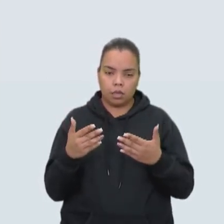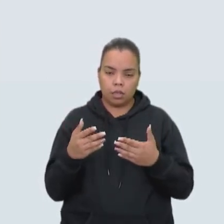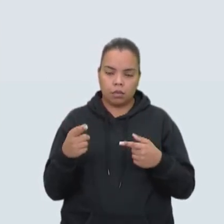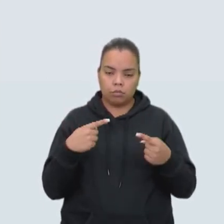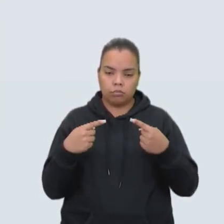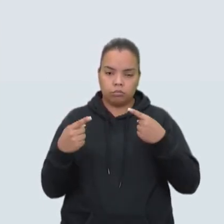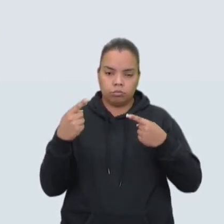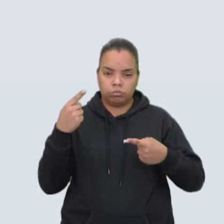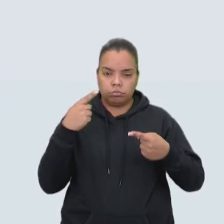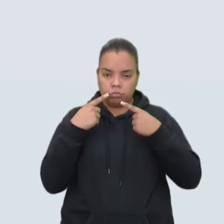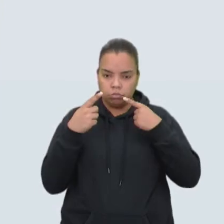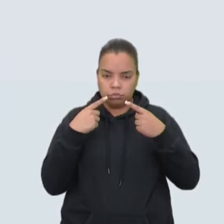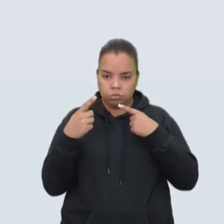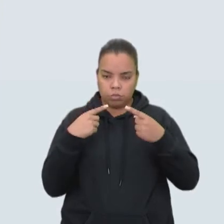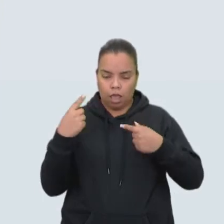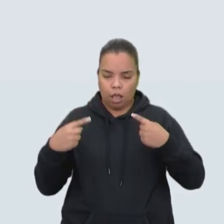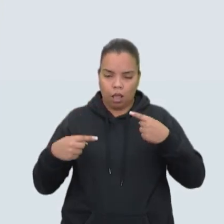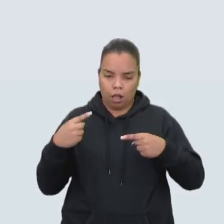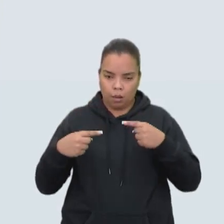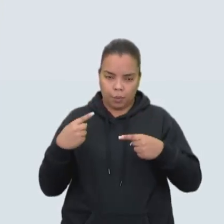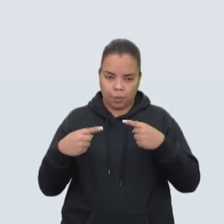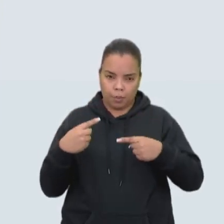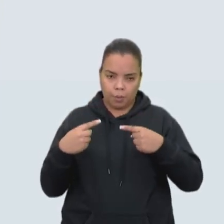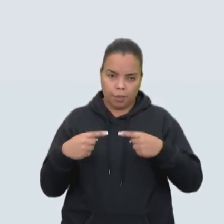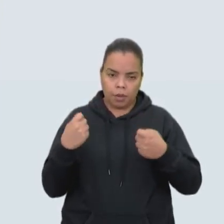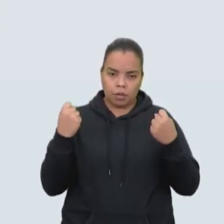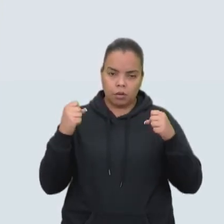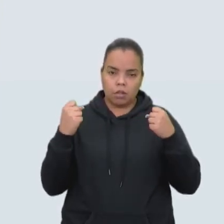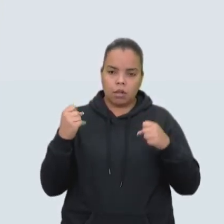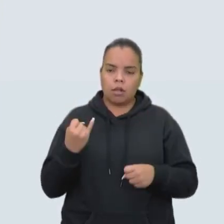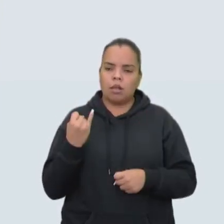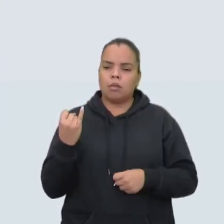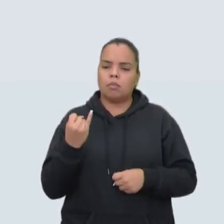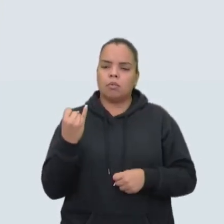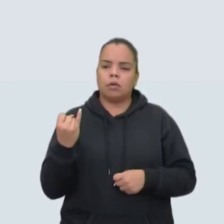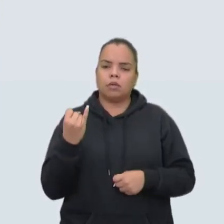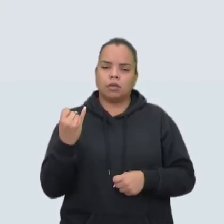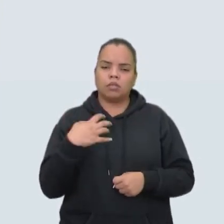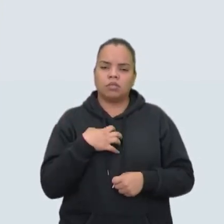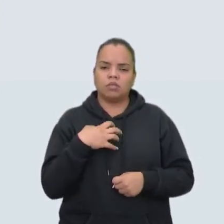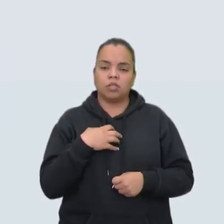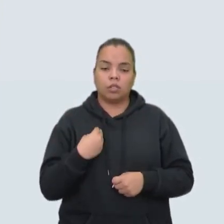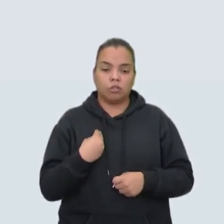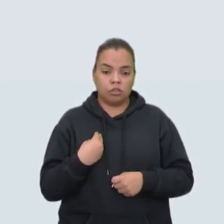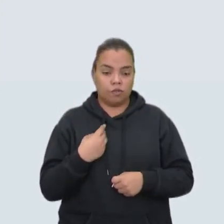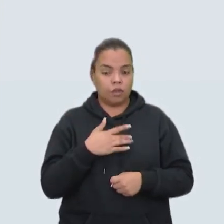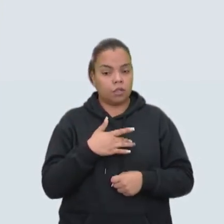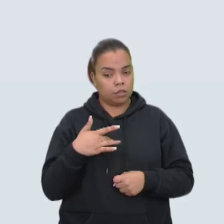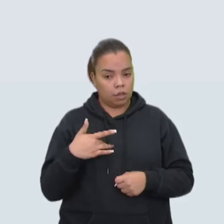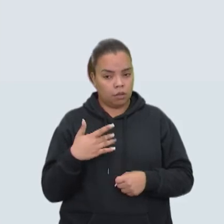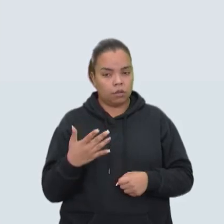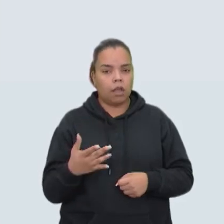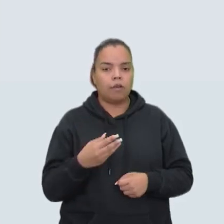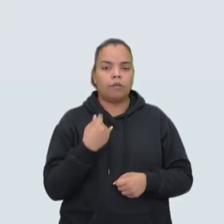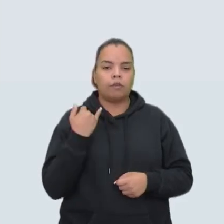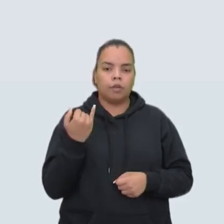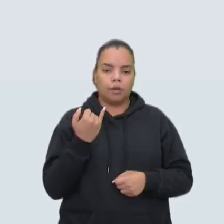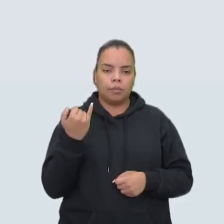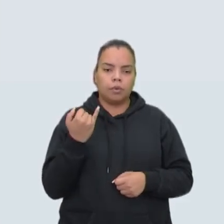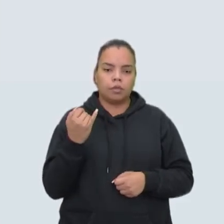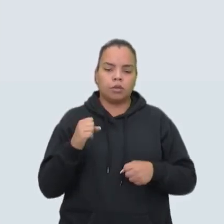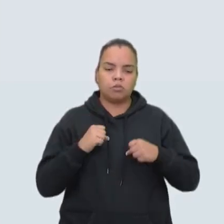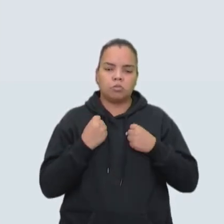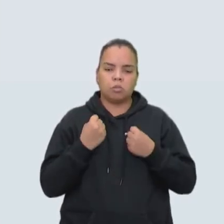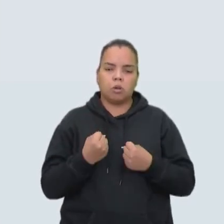da educação física escolar, a gente já aprendeu a importância de ter um estilo de vida saudável, vocês já sabem como o nosso corpo obtém energia através